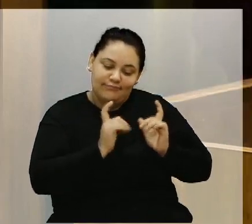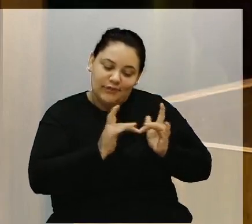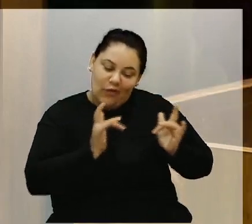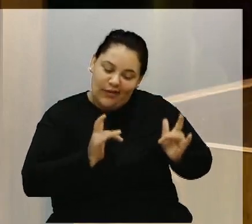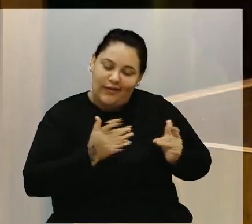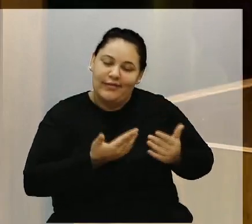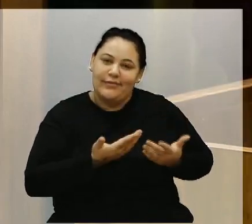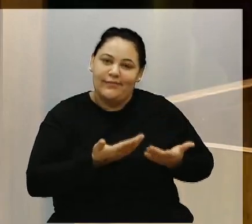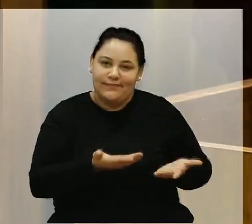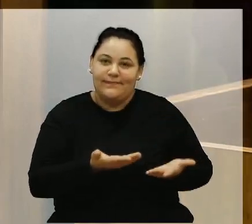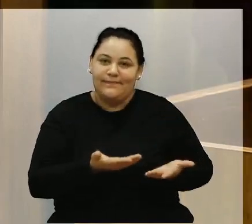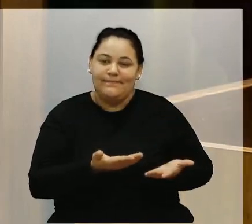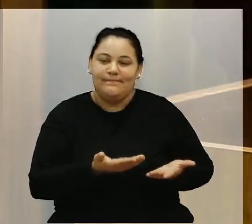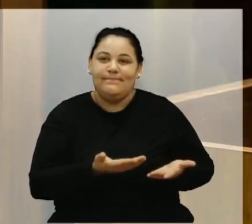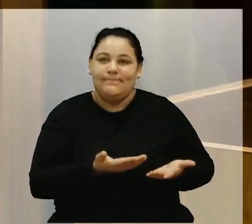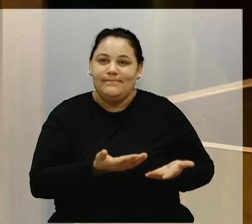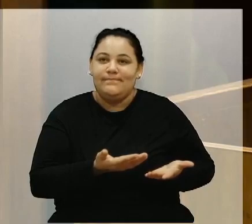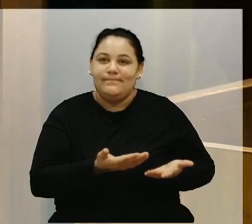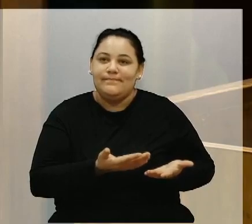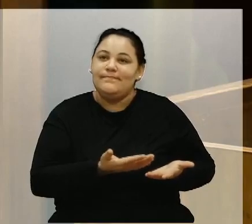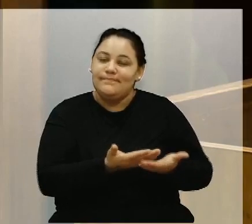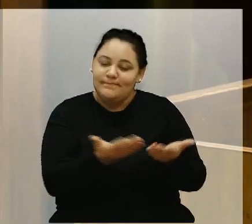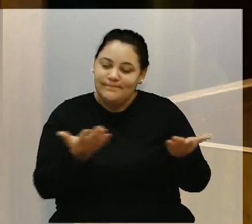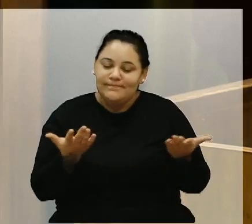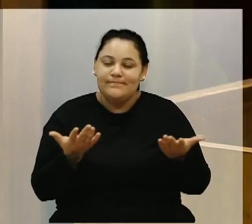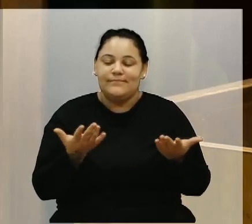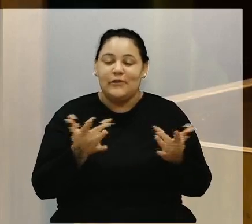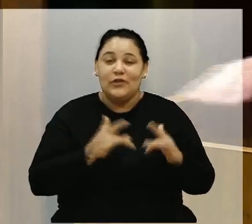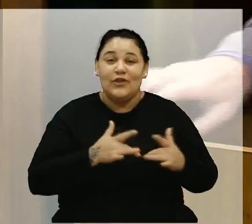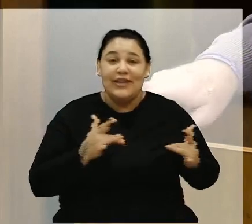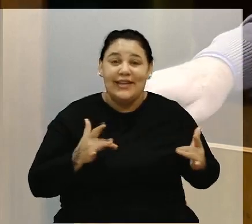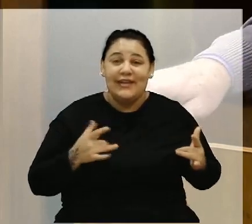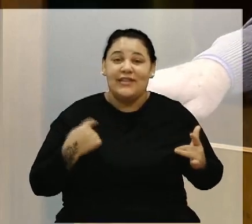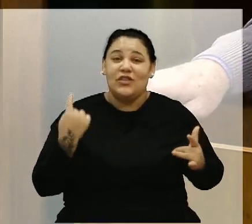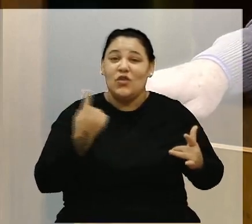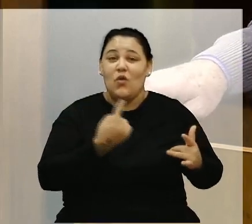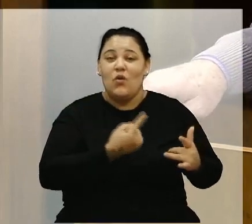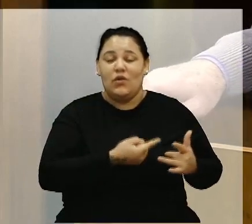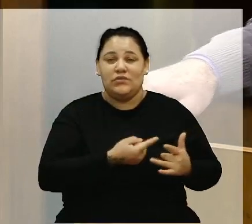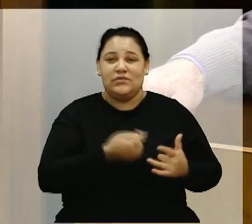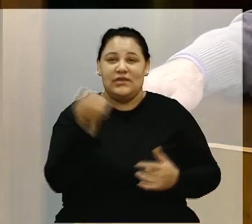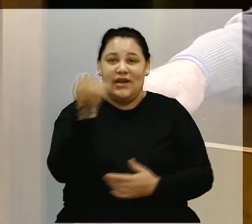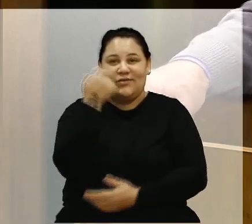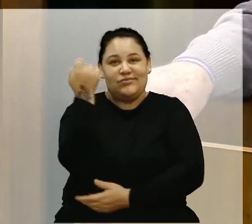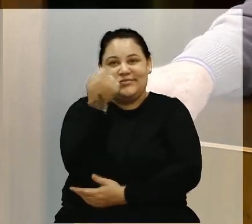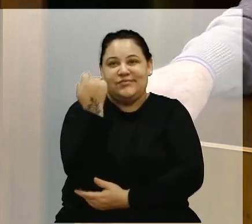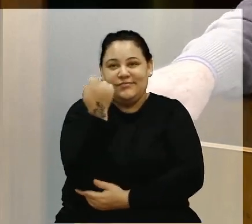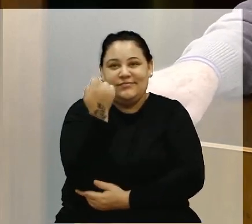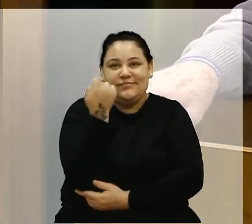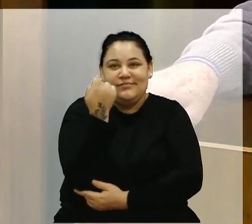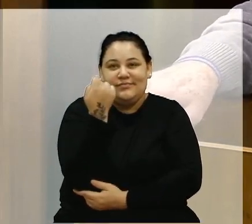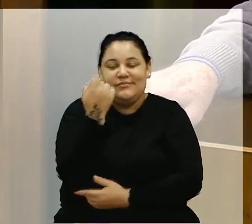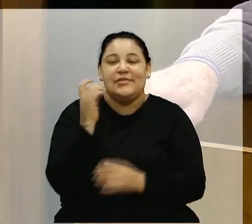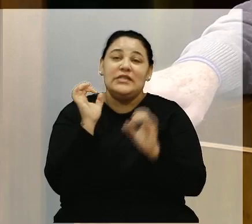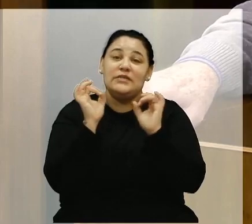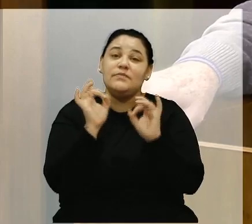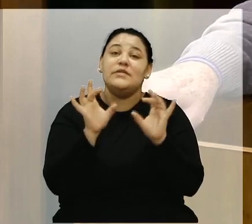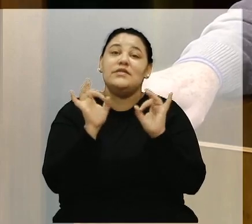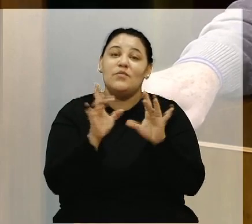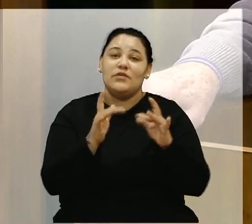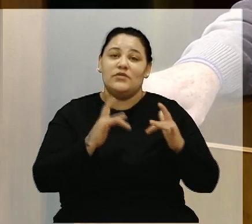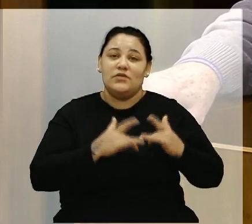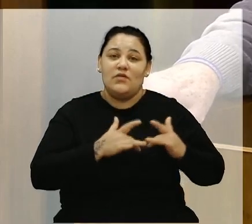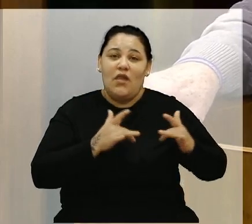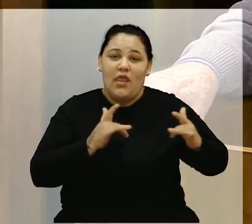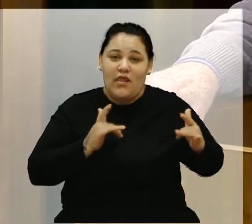A solidariedade entre nós, gaúchos, e especialmente a solidariedade